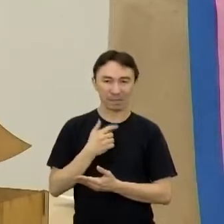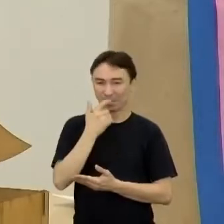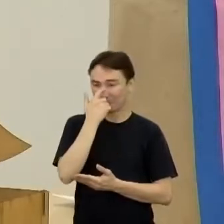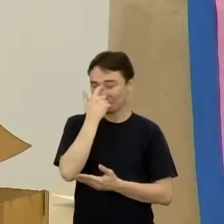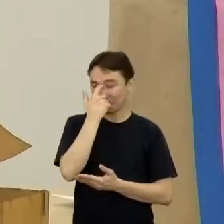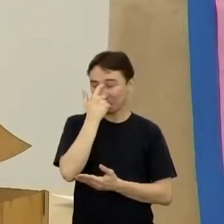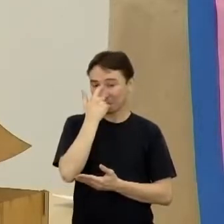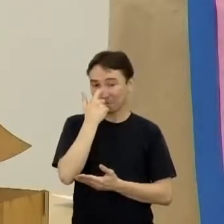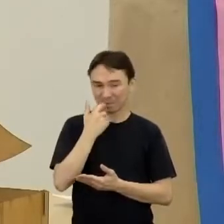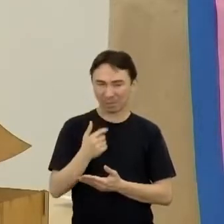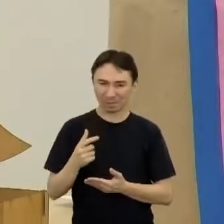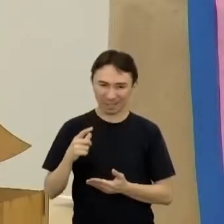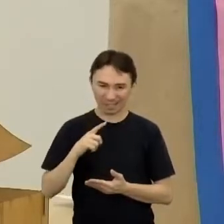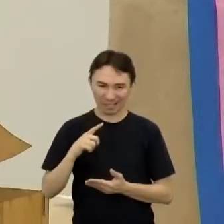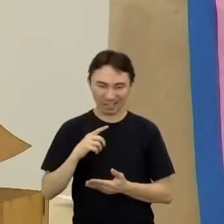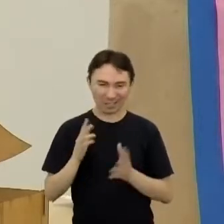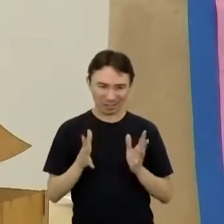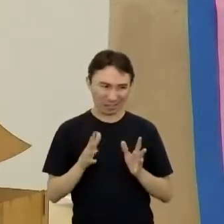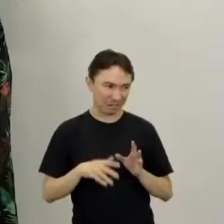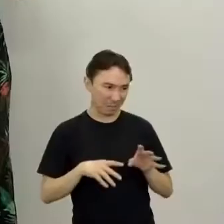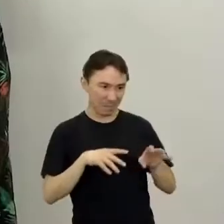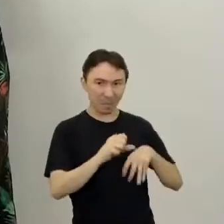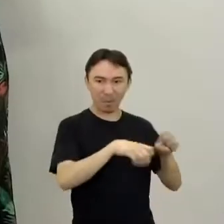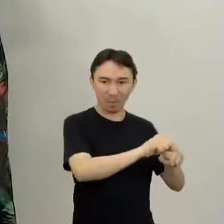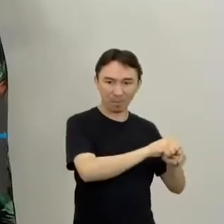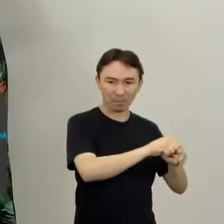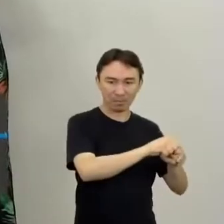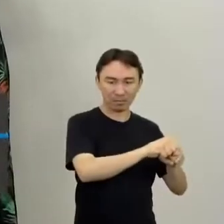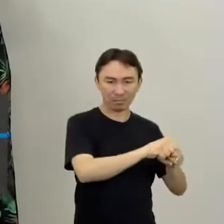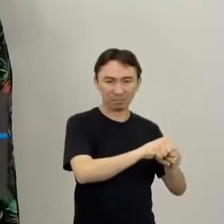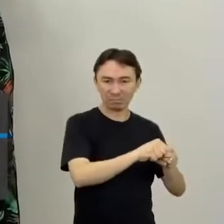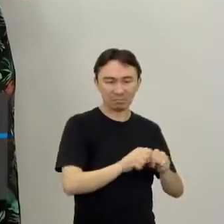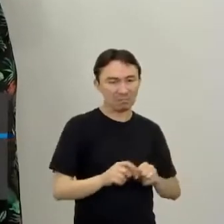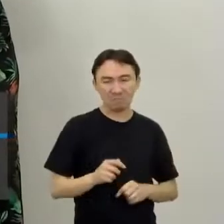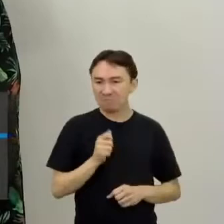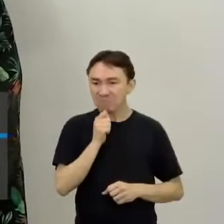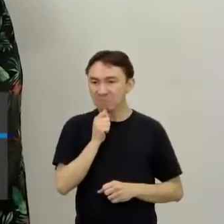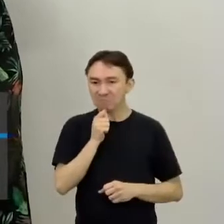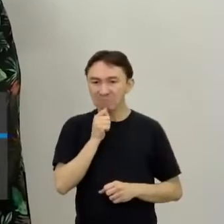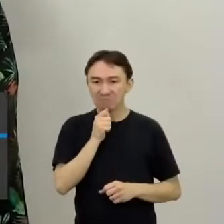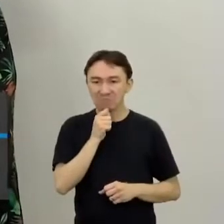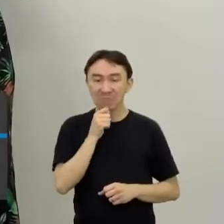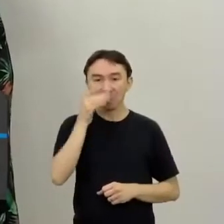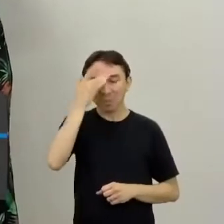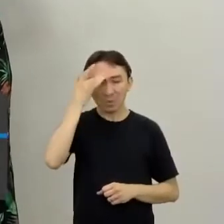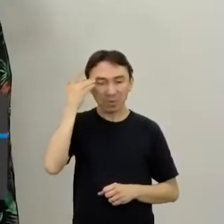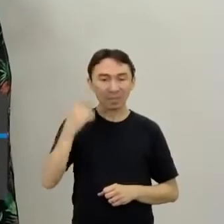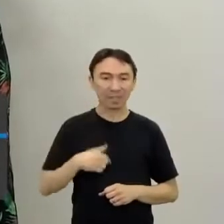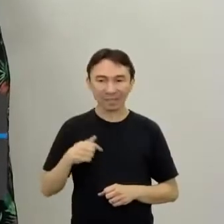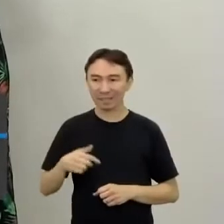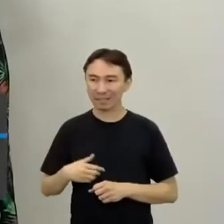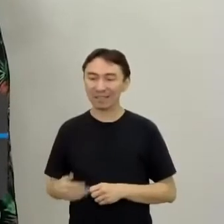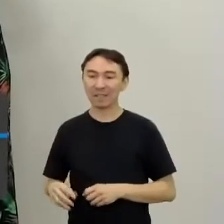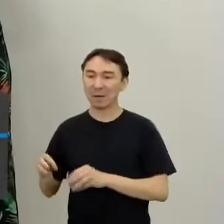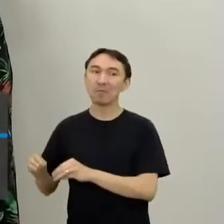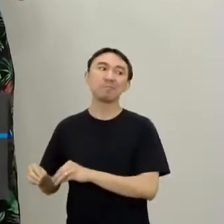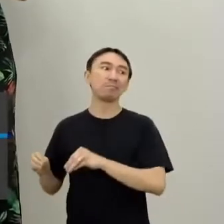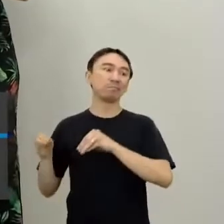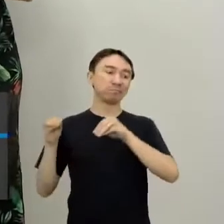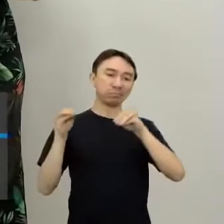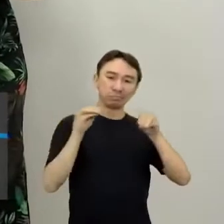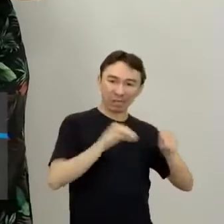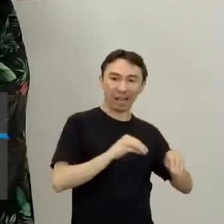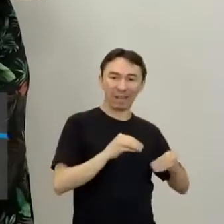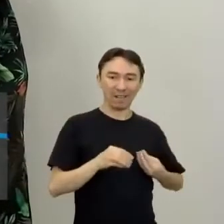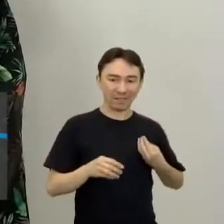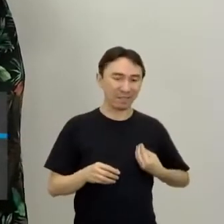uma colonização. O que significa? As pessoas não estavam vindo morar aqui, né? Os portugueses, eles não estavam